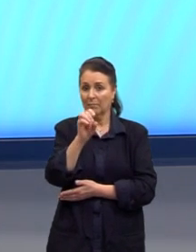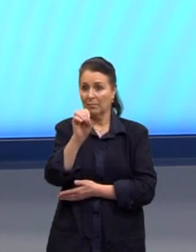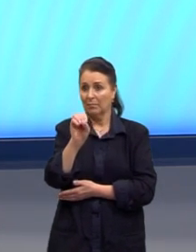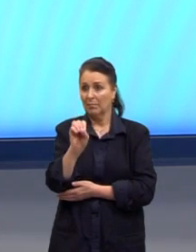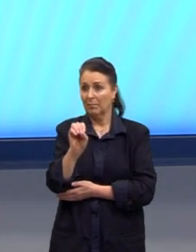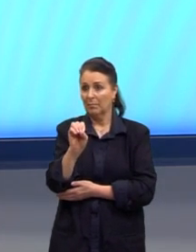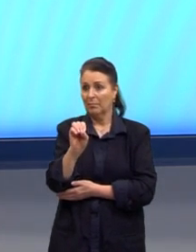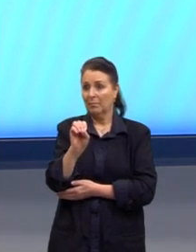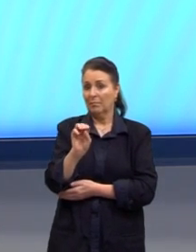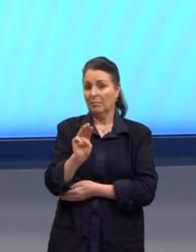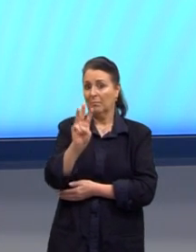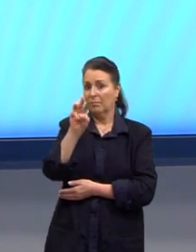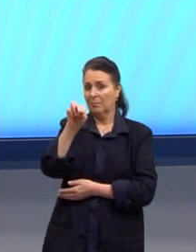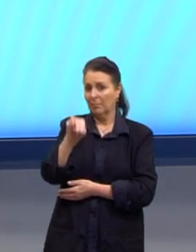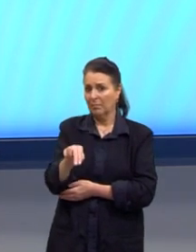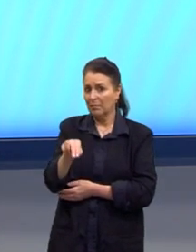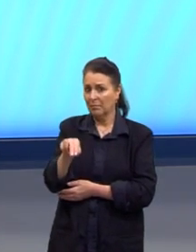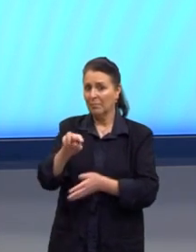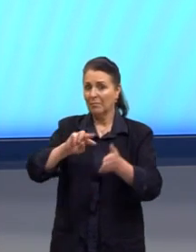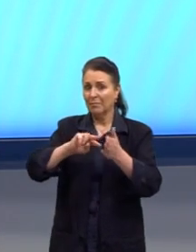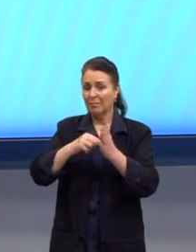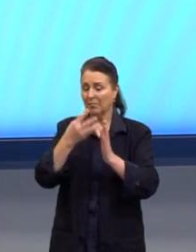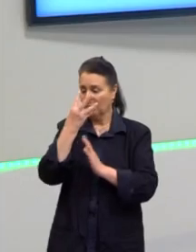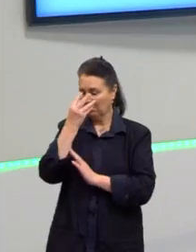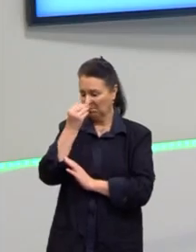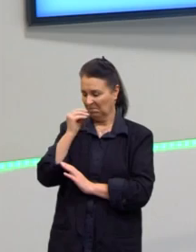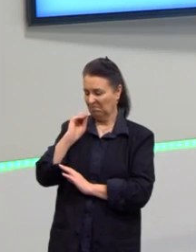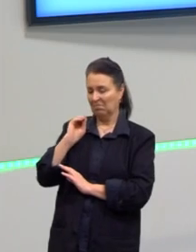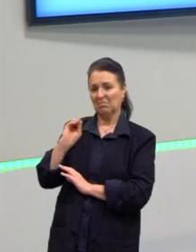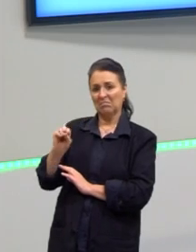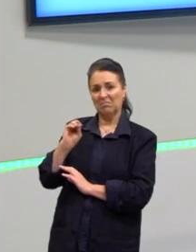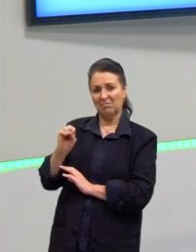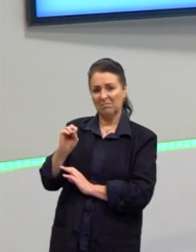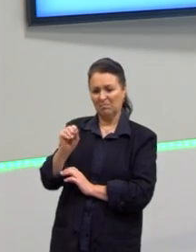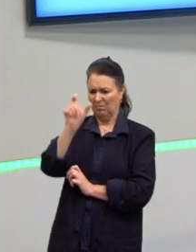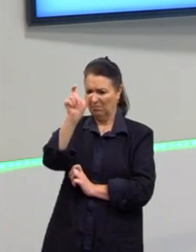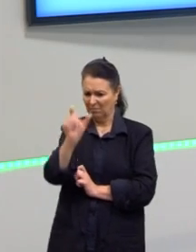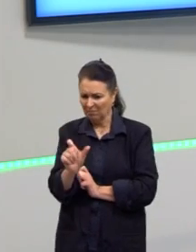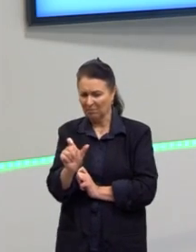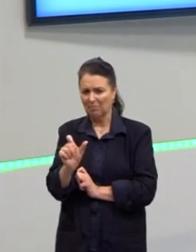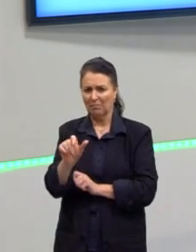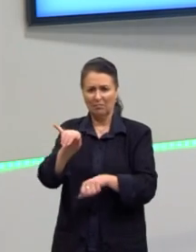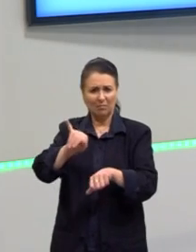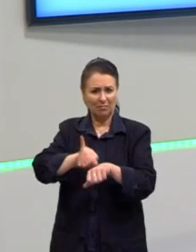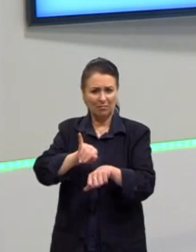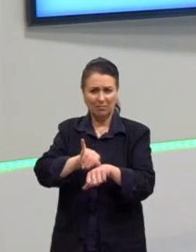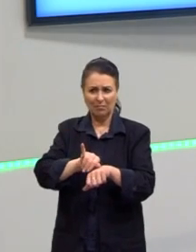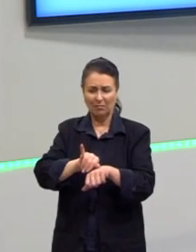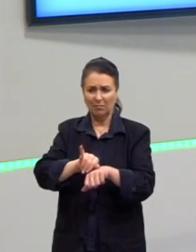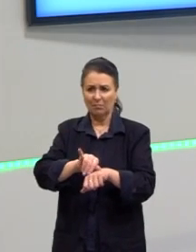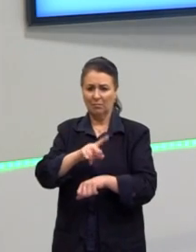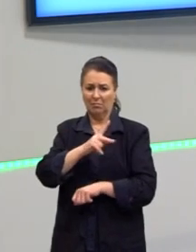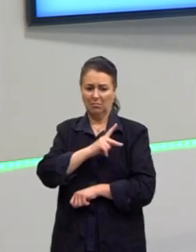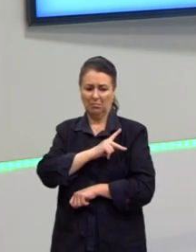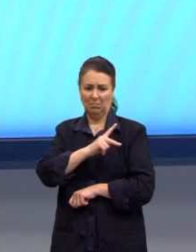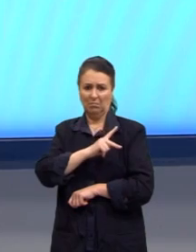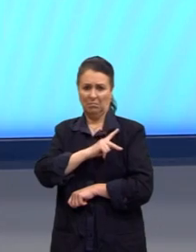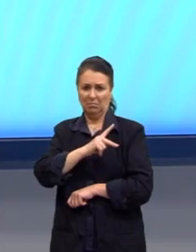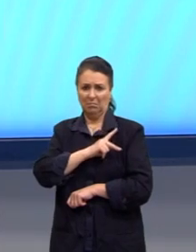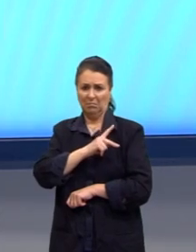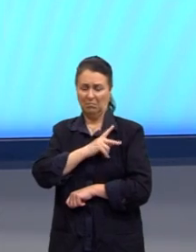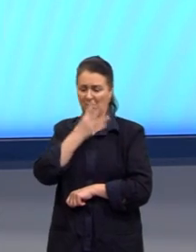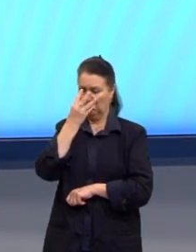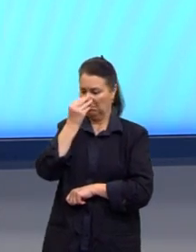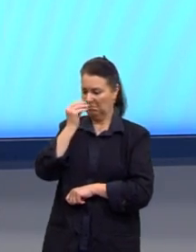menosprezar uma pessoa menosprezar a algo também porque aqui ele disse que o presidente menosprezou a